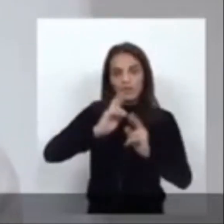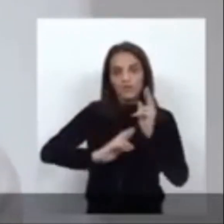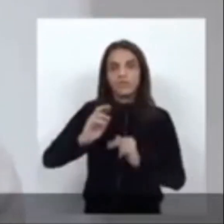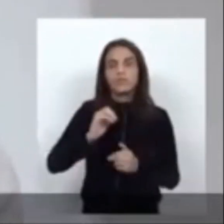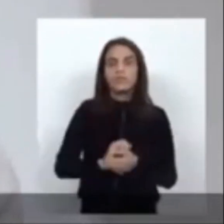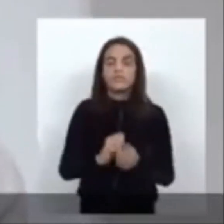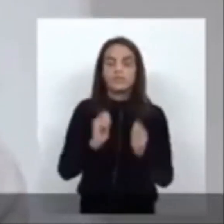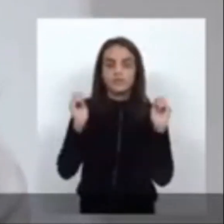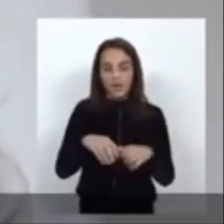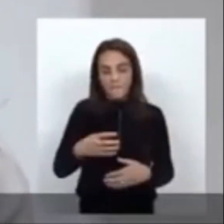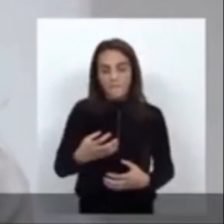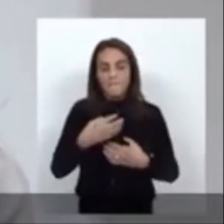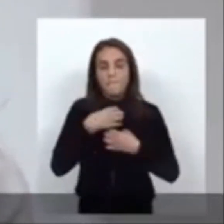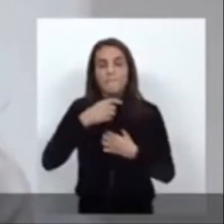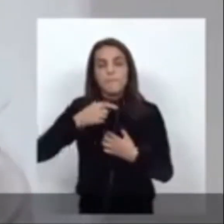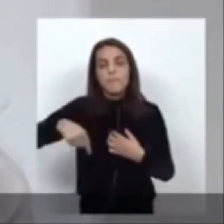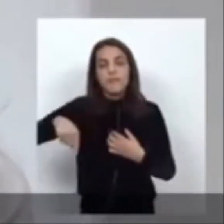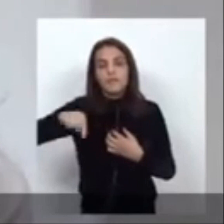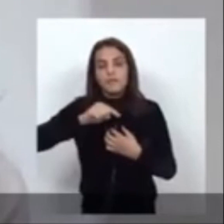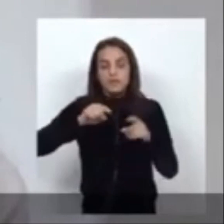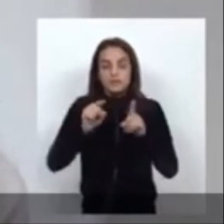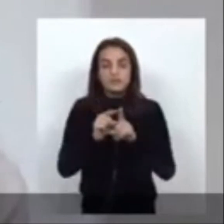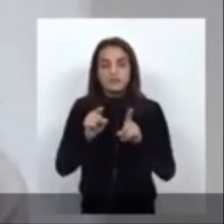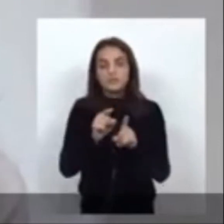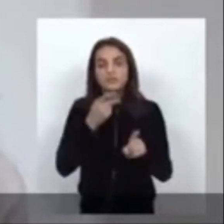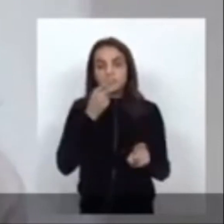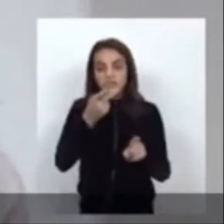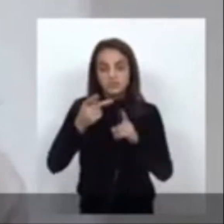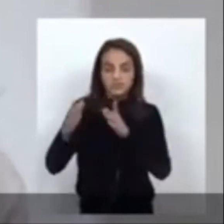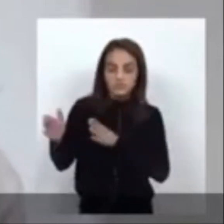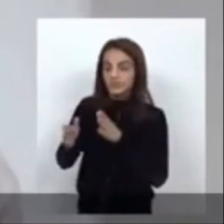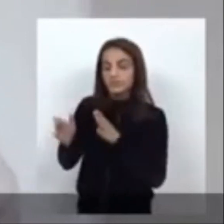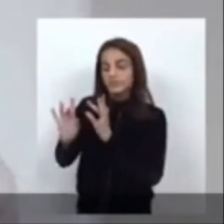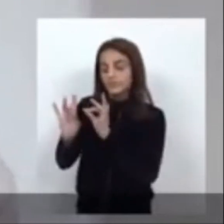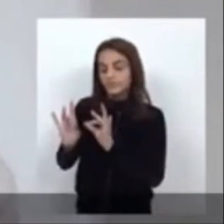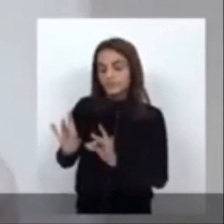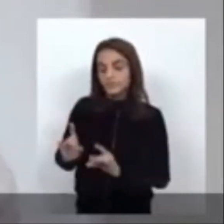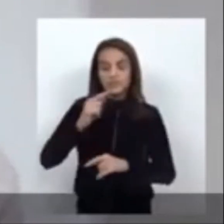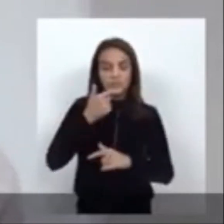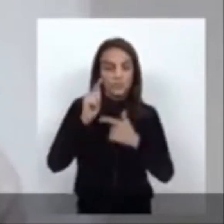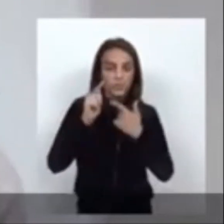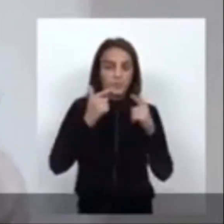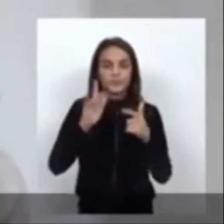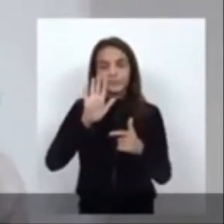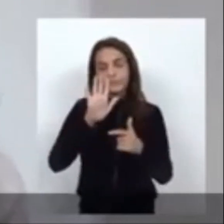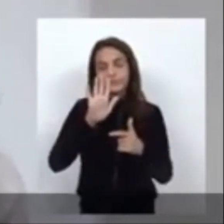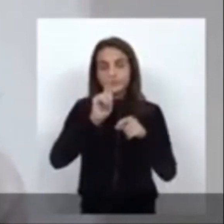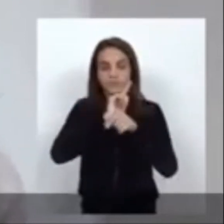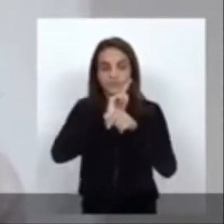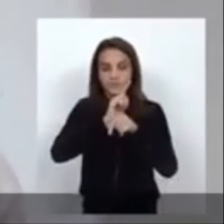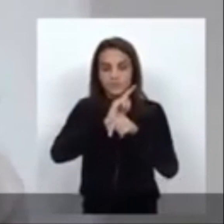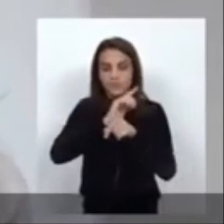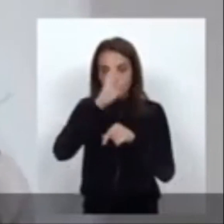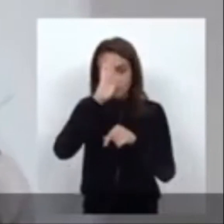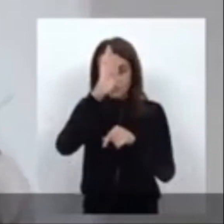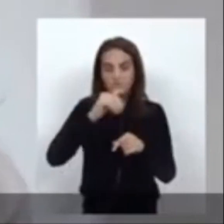as cessações, então a gente vai também falar deste momento mais específico nas próximas, mas é isso, é o gestor imediato